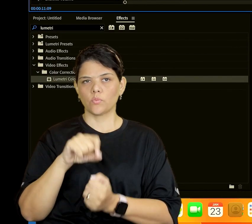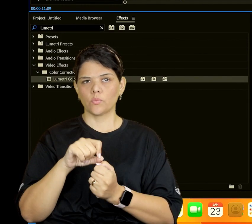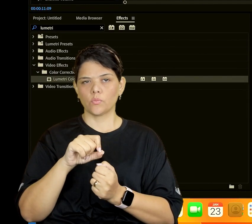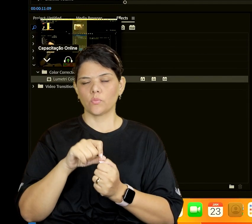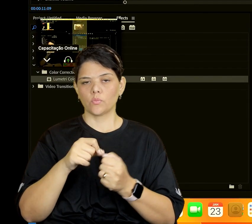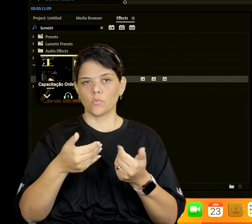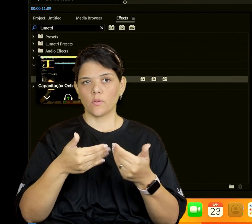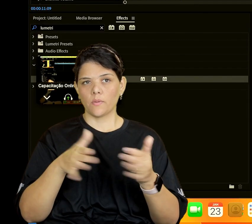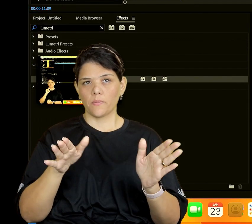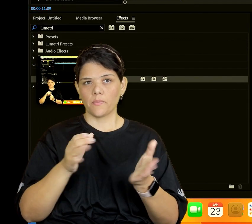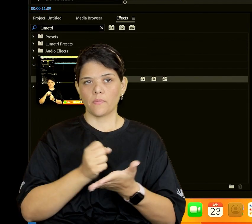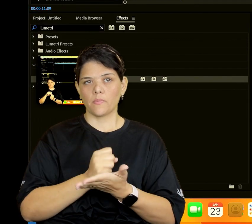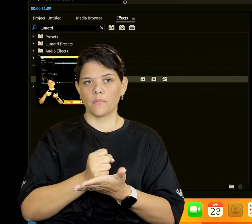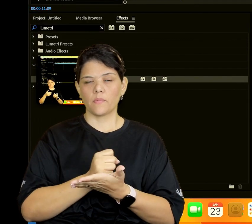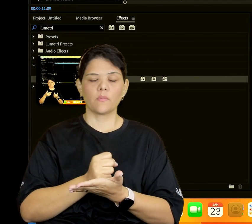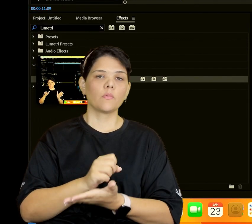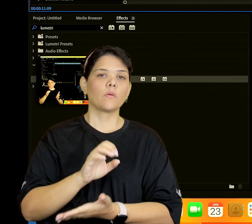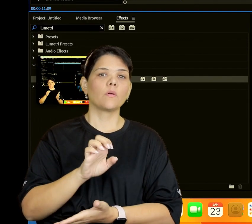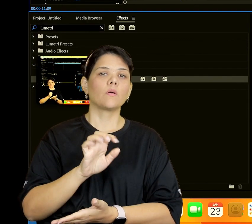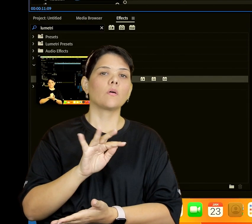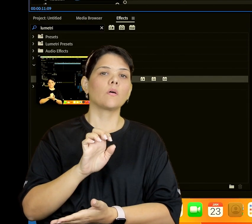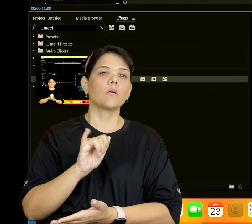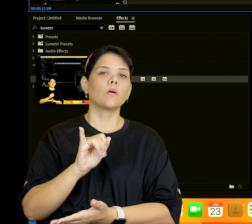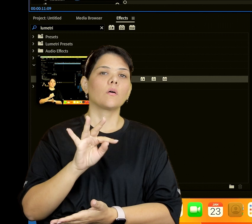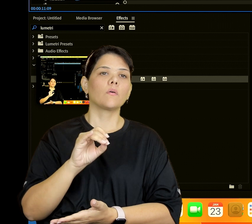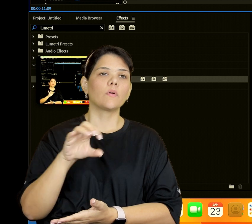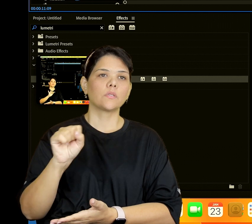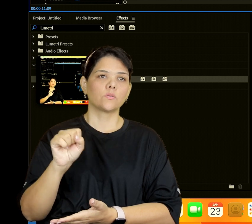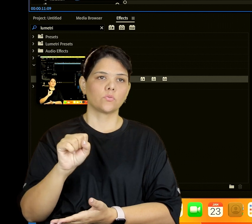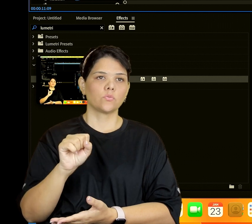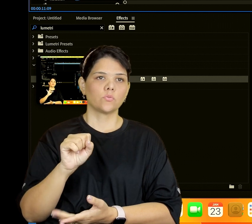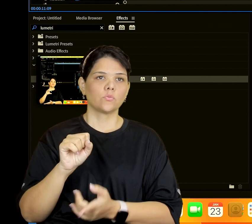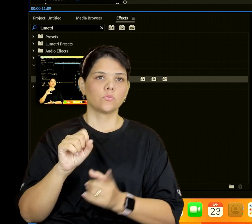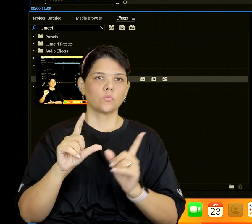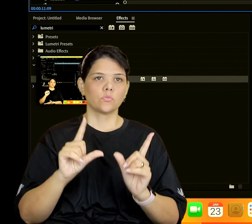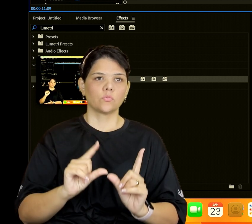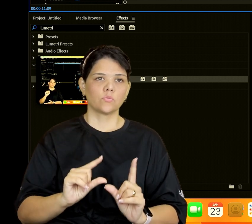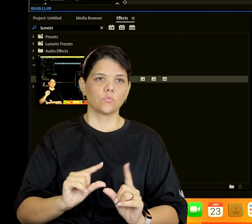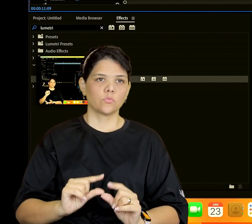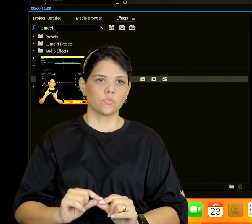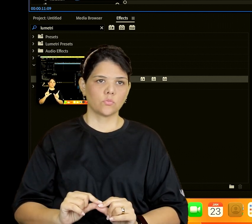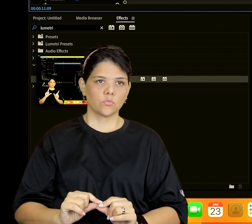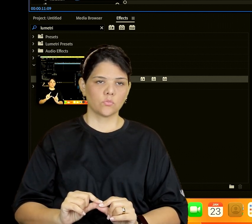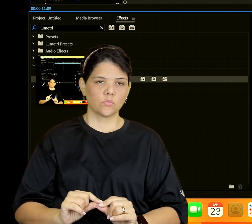beleza? Então a gente vem aqui e a gente diminui.